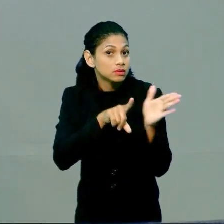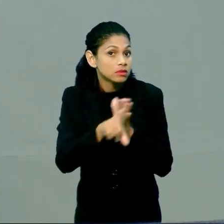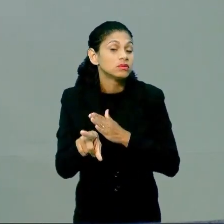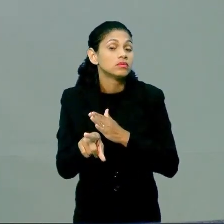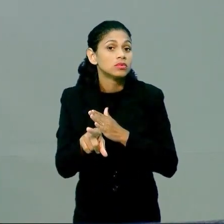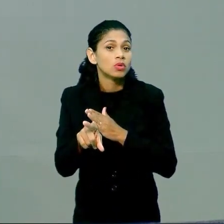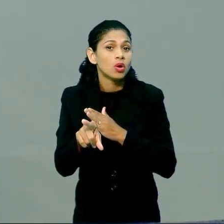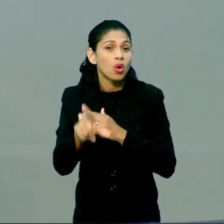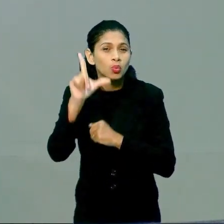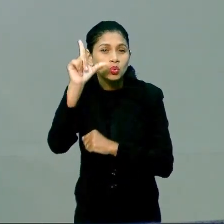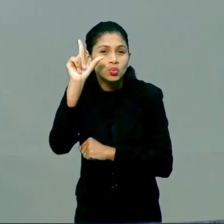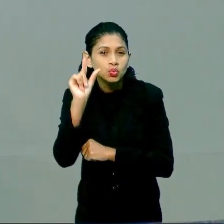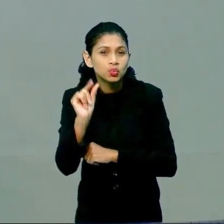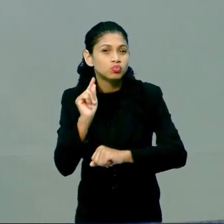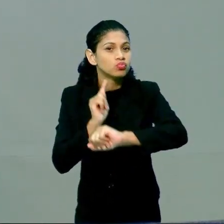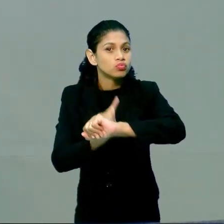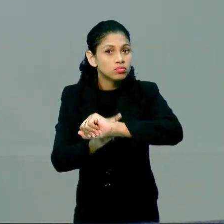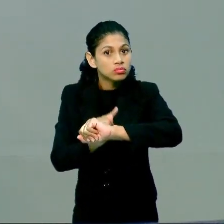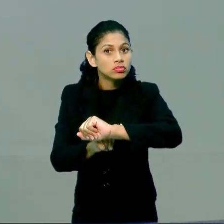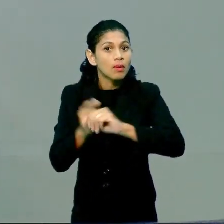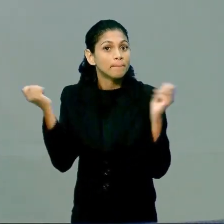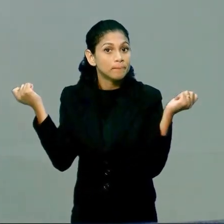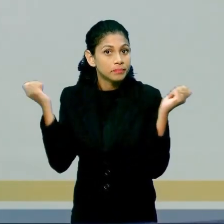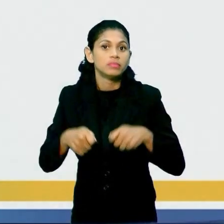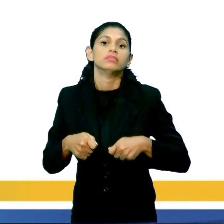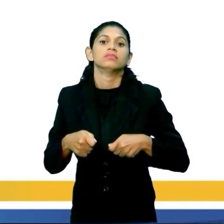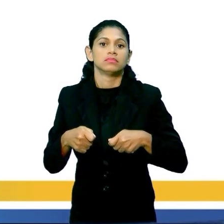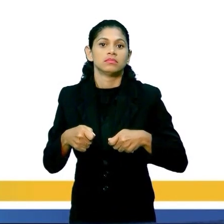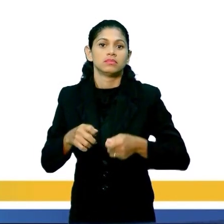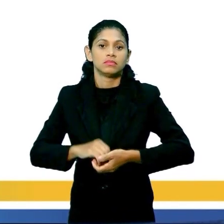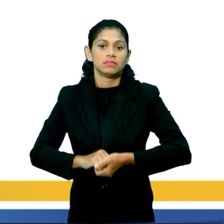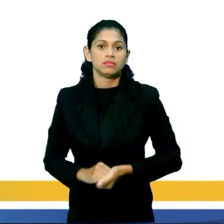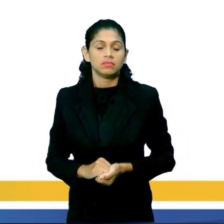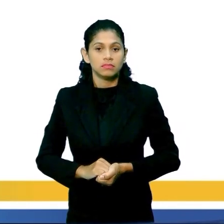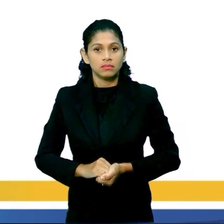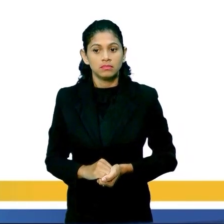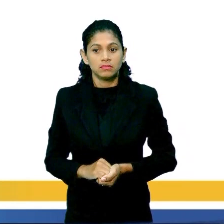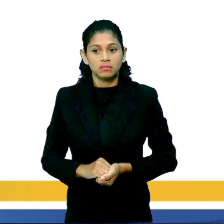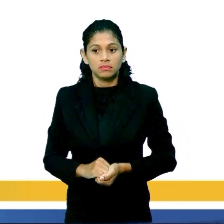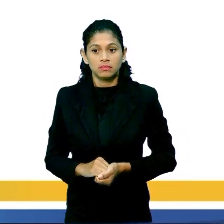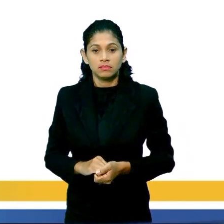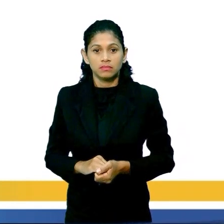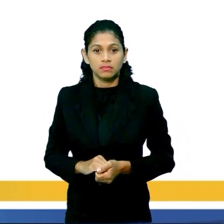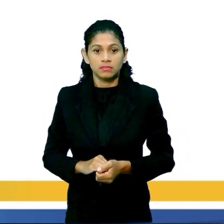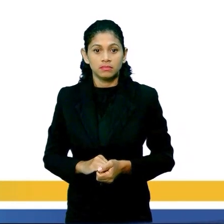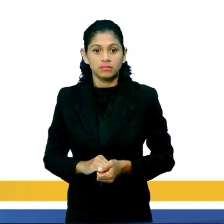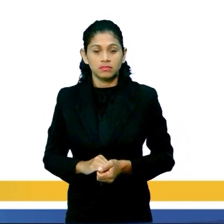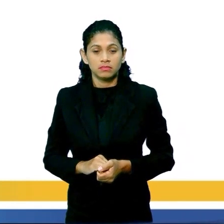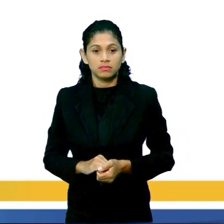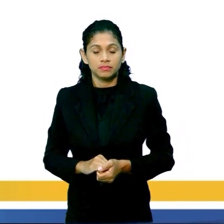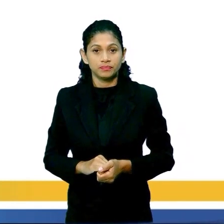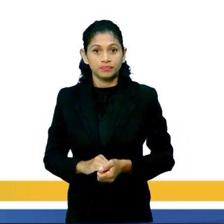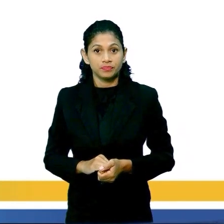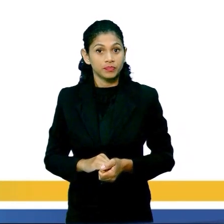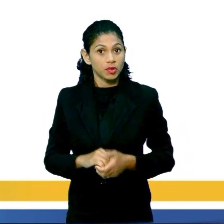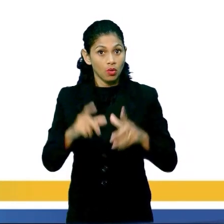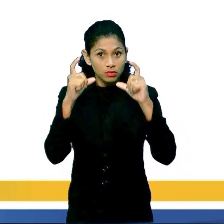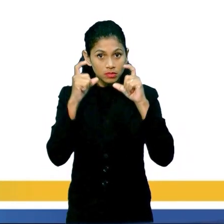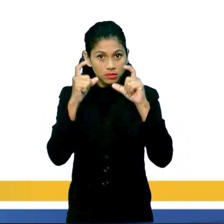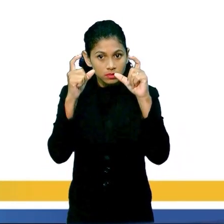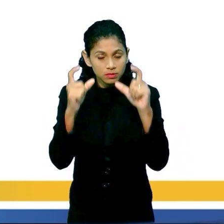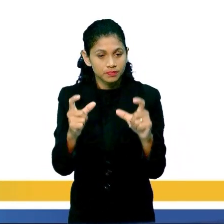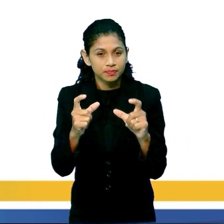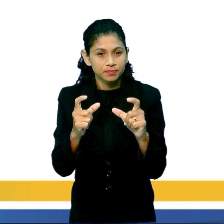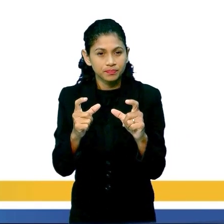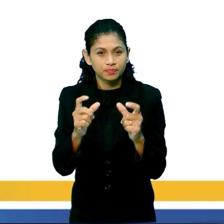menor tempo possível de maneira lógica e coerente claro sempre né então Observe aqui né